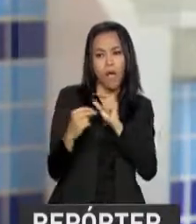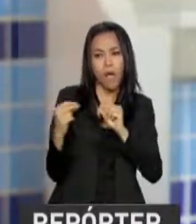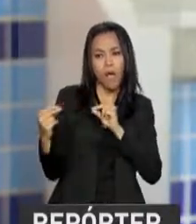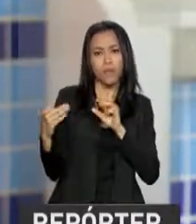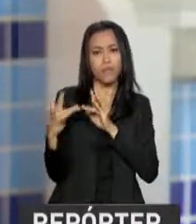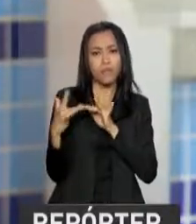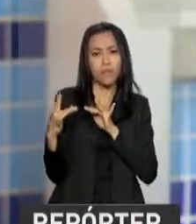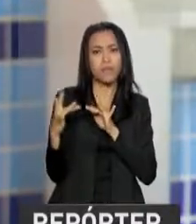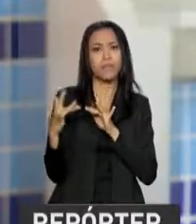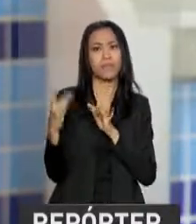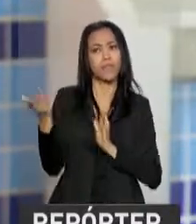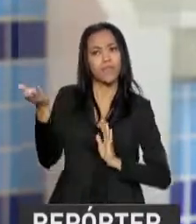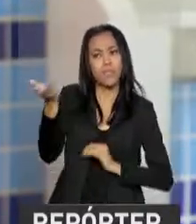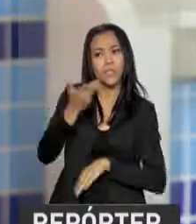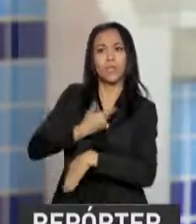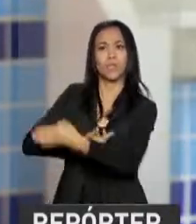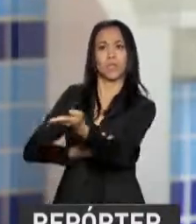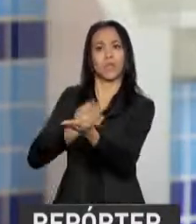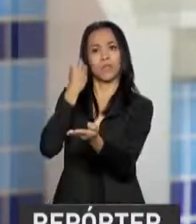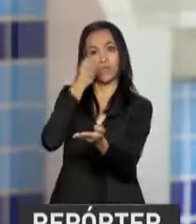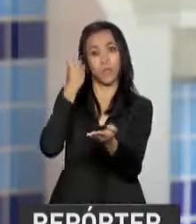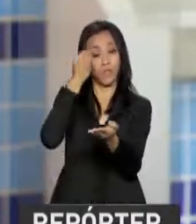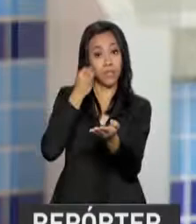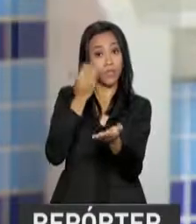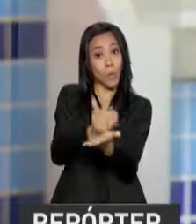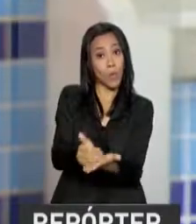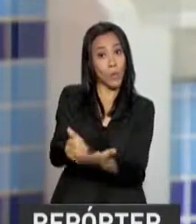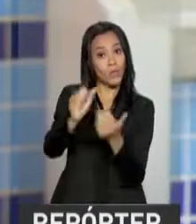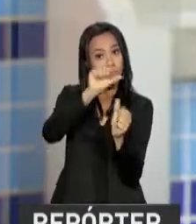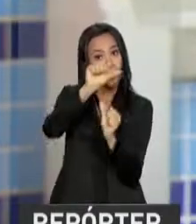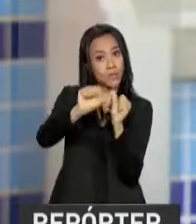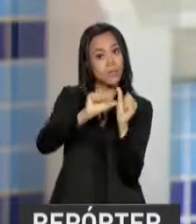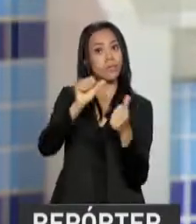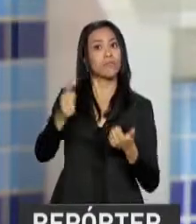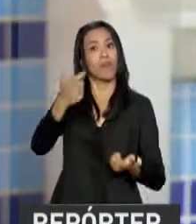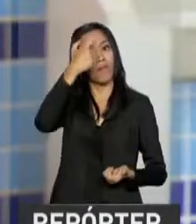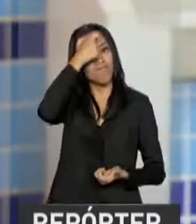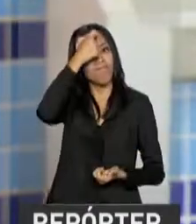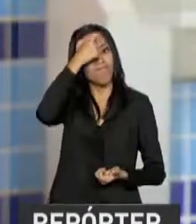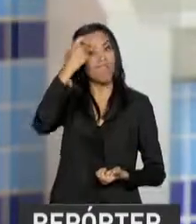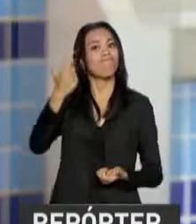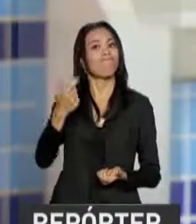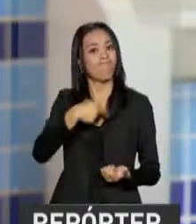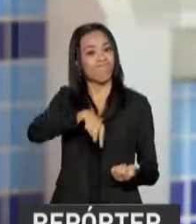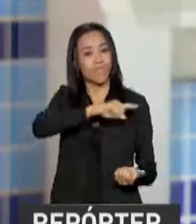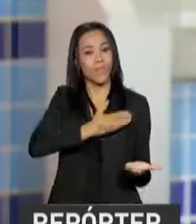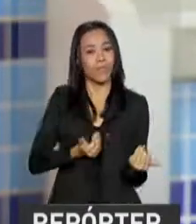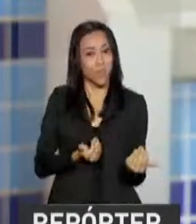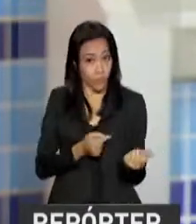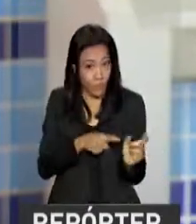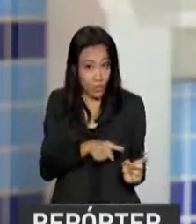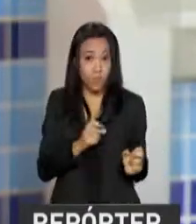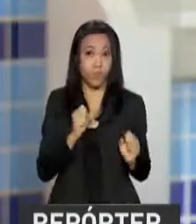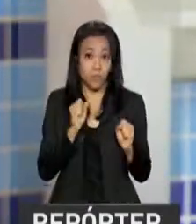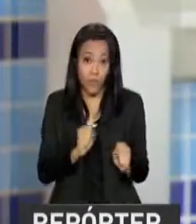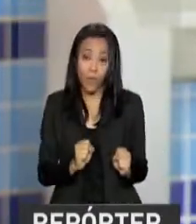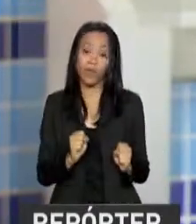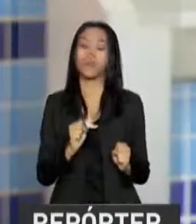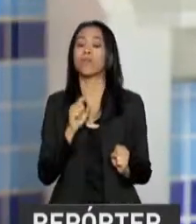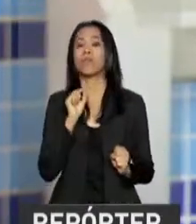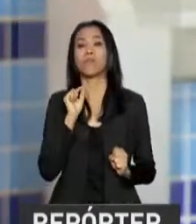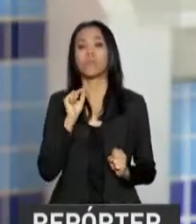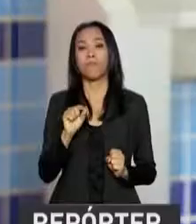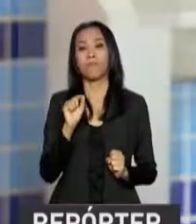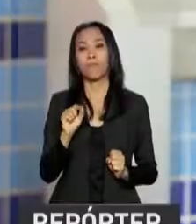nesse compartilhar, nessa troca de experiência, começa a mudar muita coisa na cabeça desses jovens e eles podem aí realmente